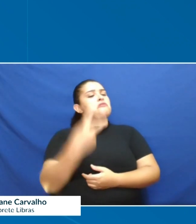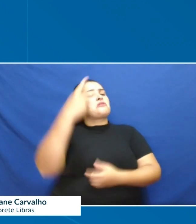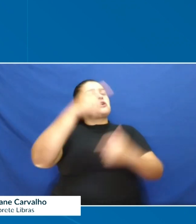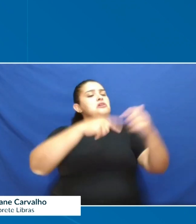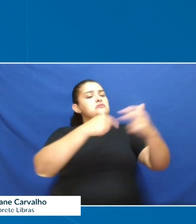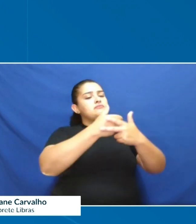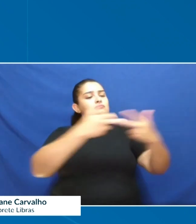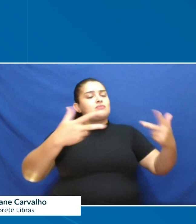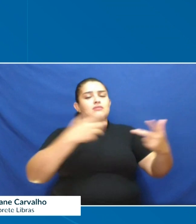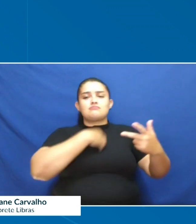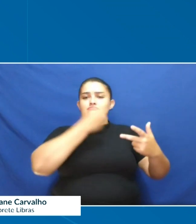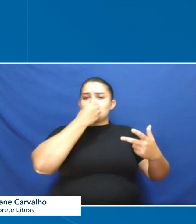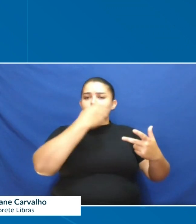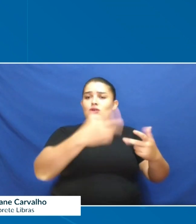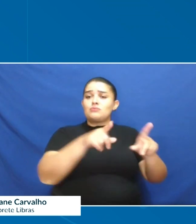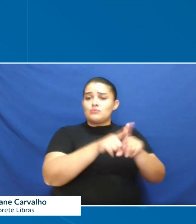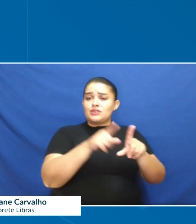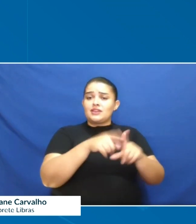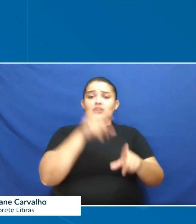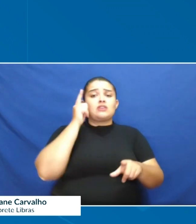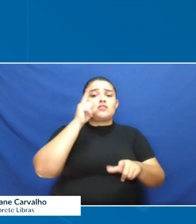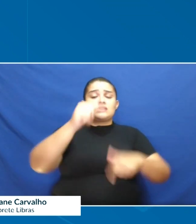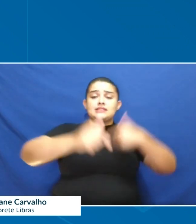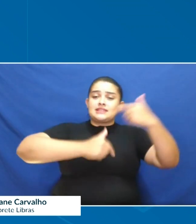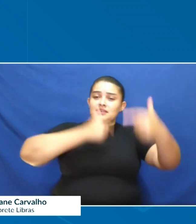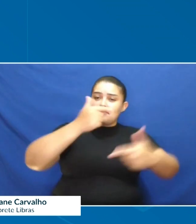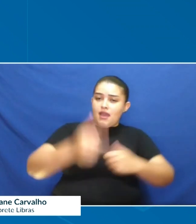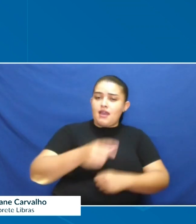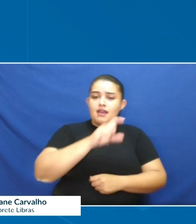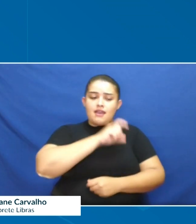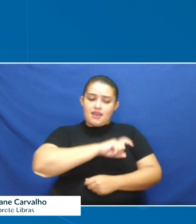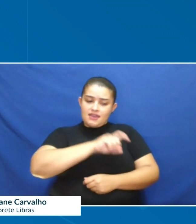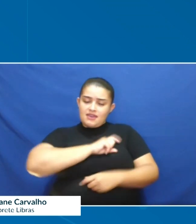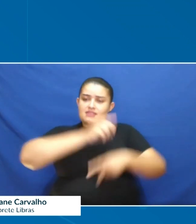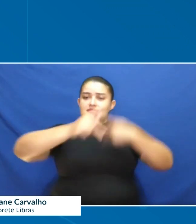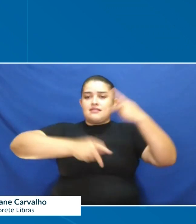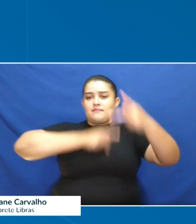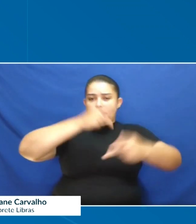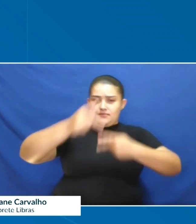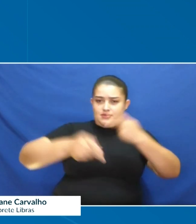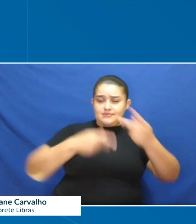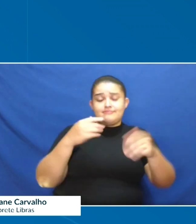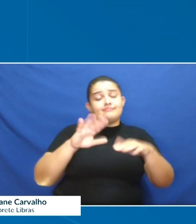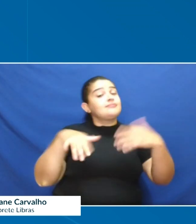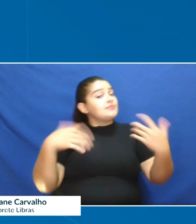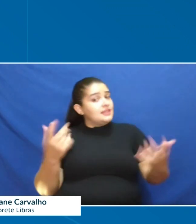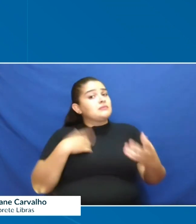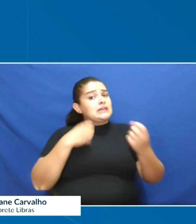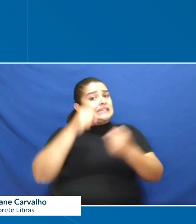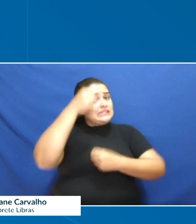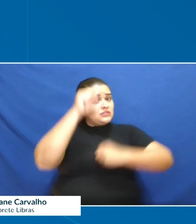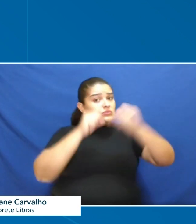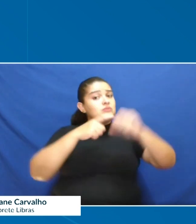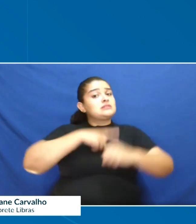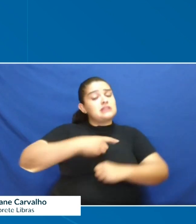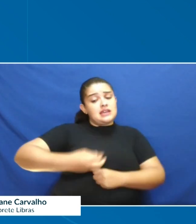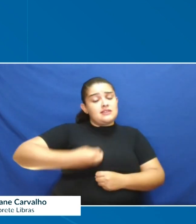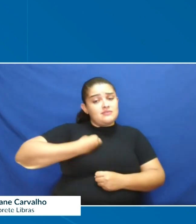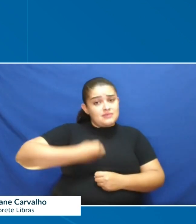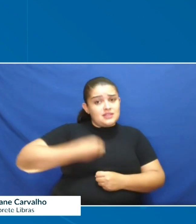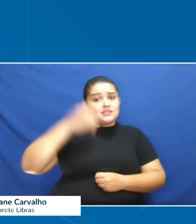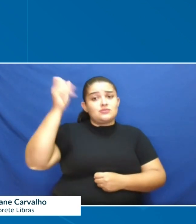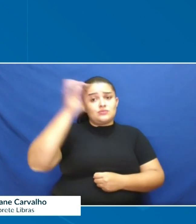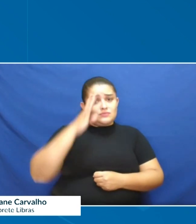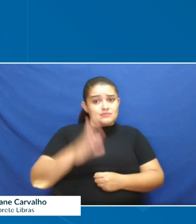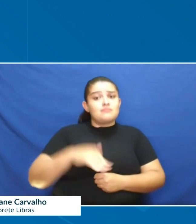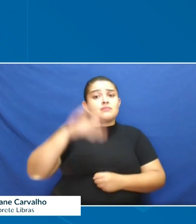de emprego, maior renda da população. Então, quanto mais industrializado é o país, normalmente maior a